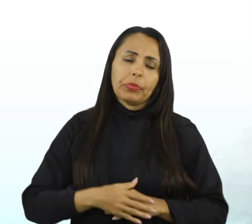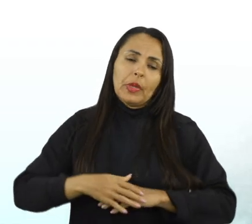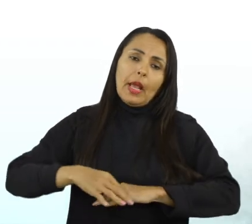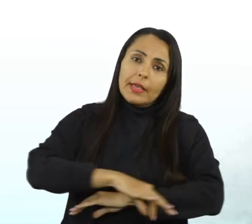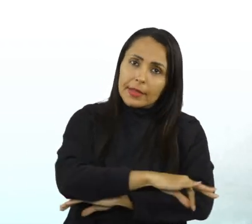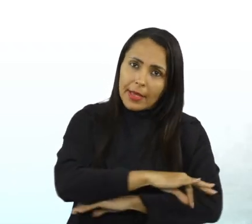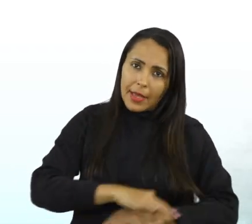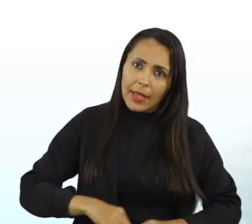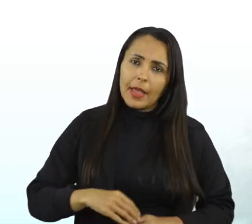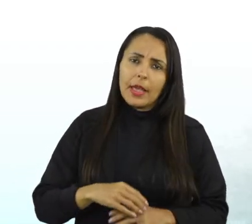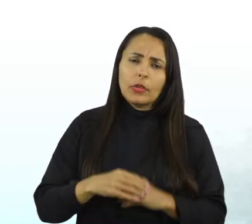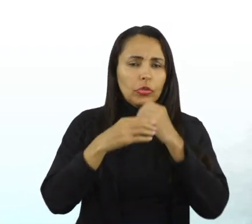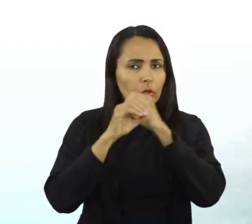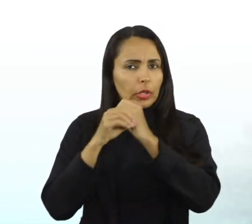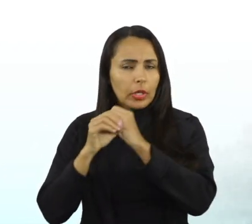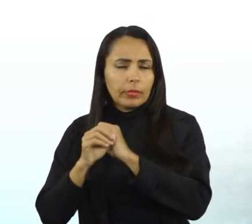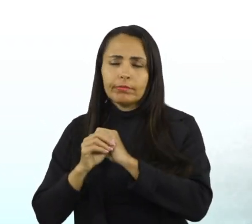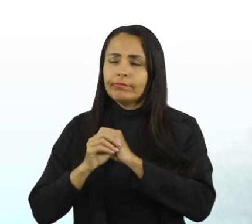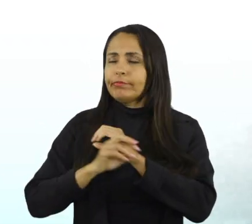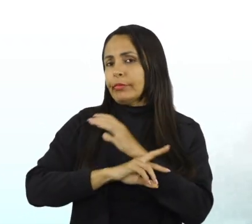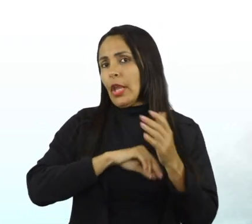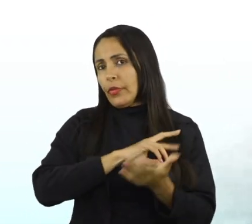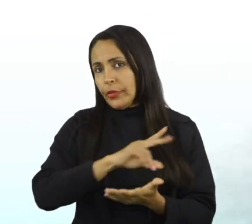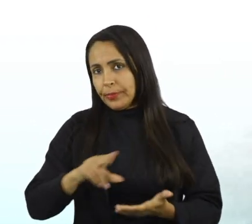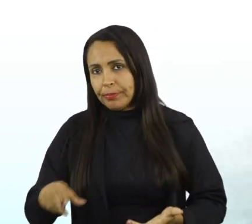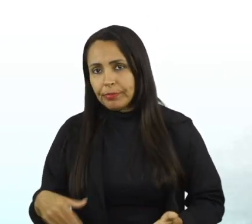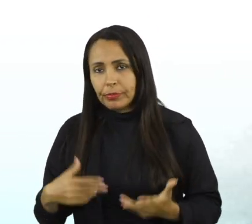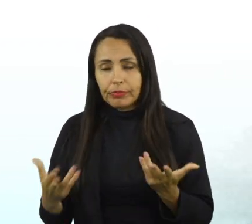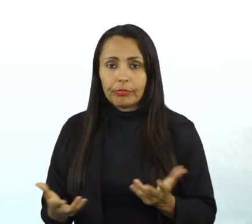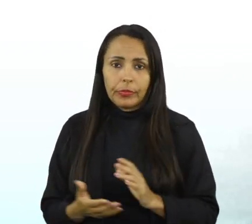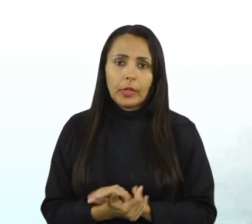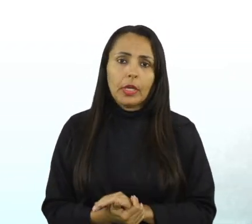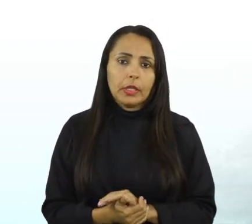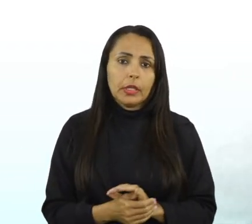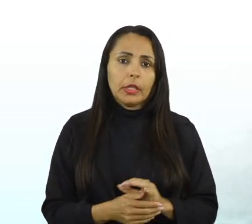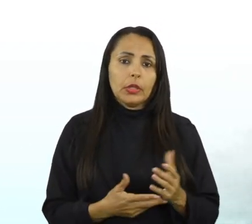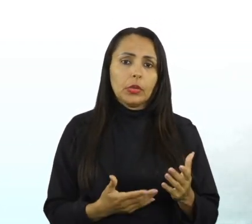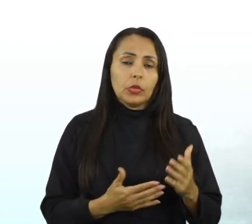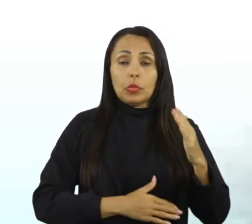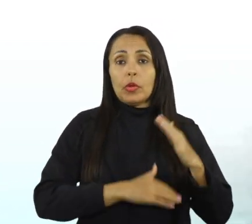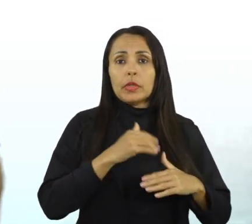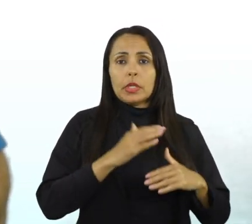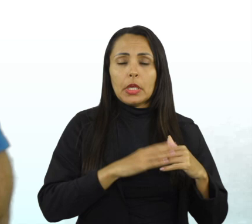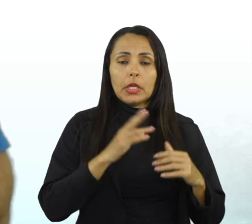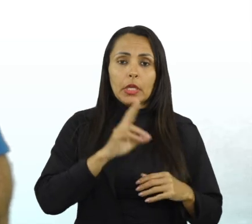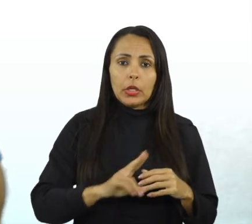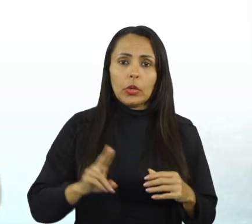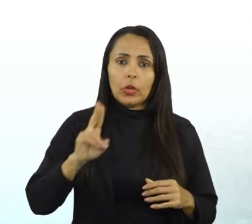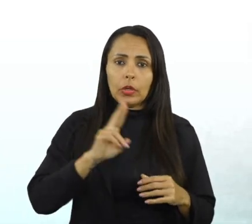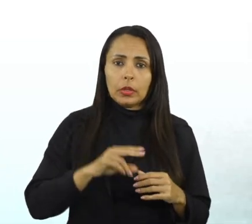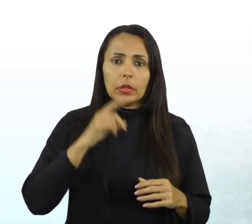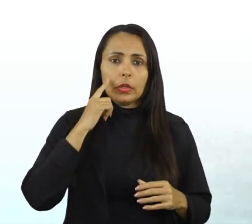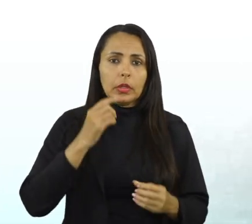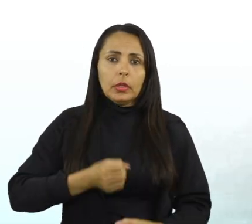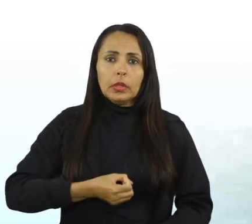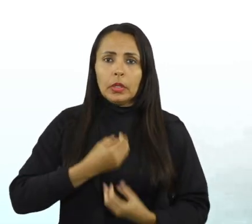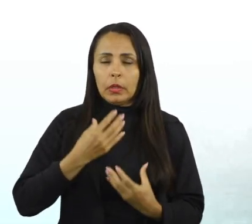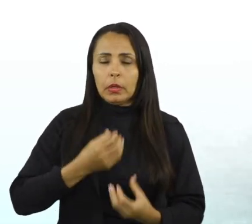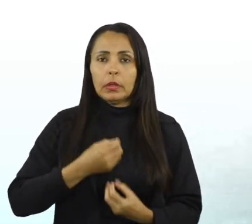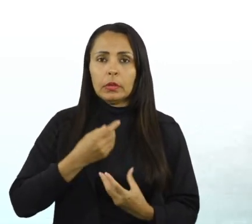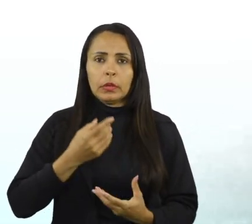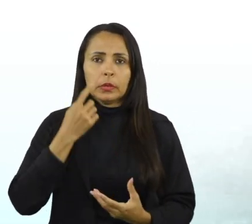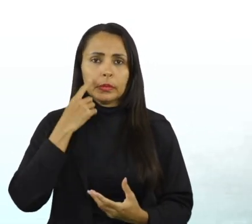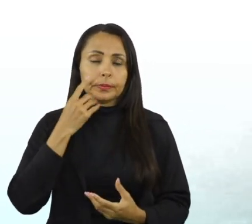arquitetos, engenheiros, enfim. Então, os profissionais, normalmente, eles utilizam de expressões